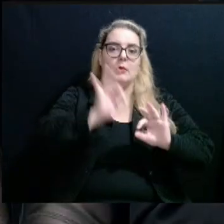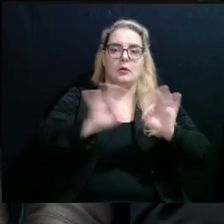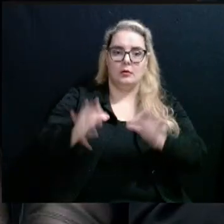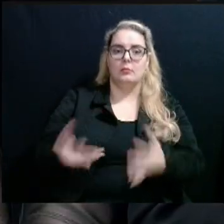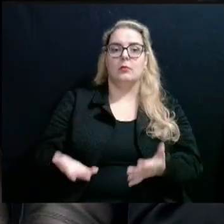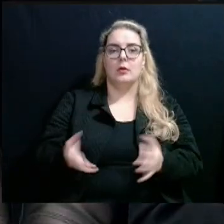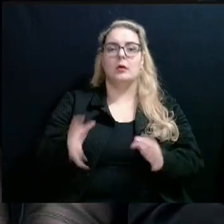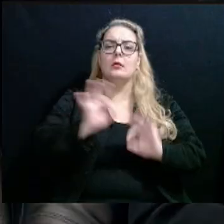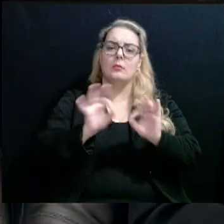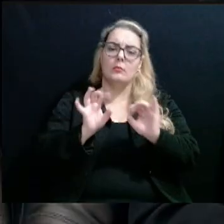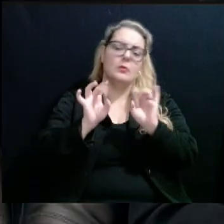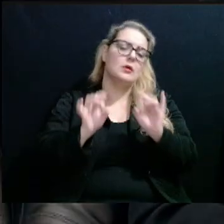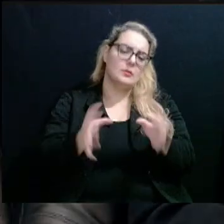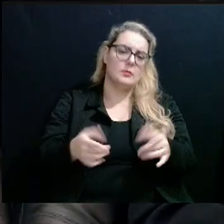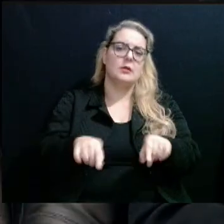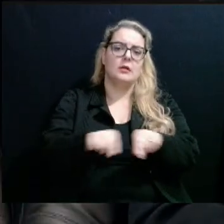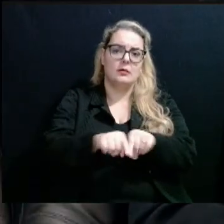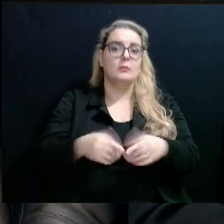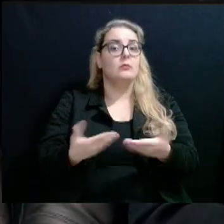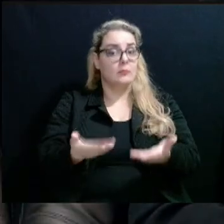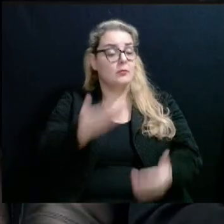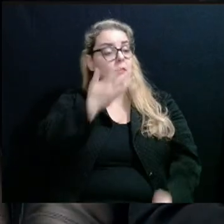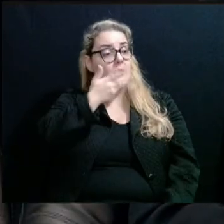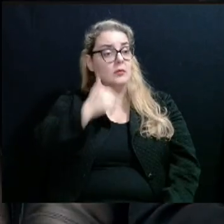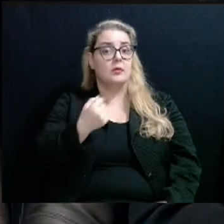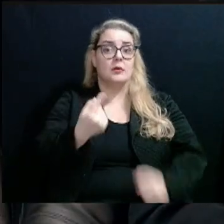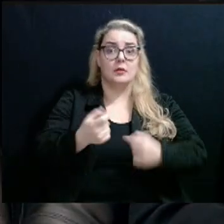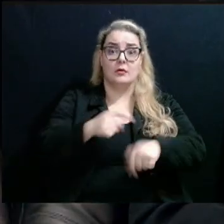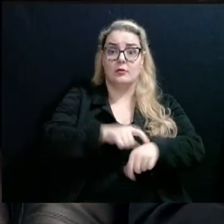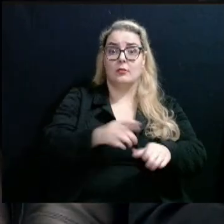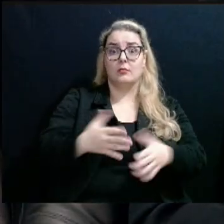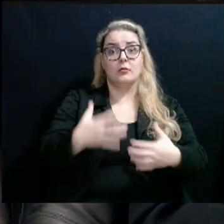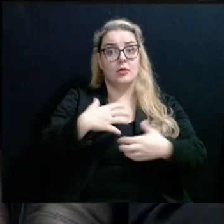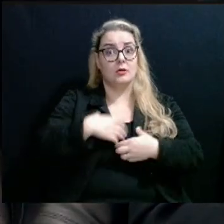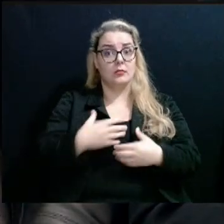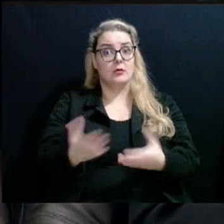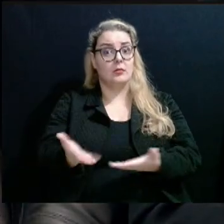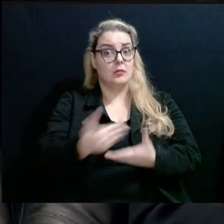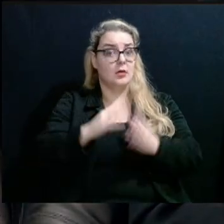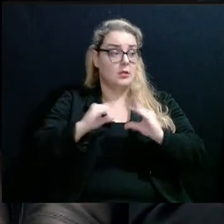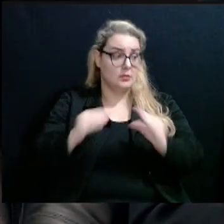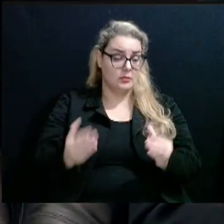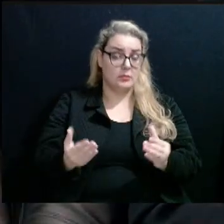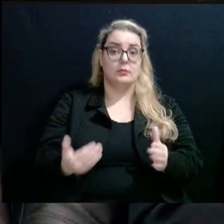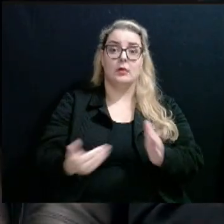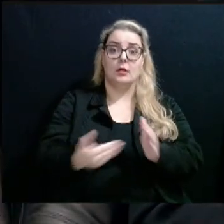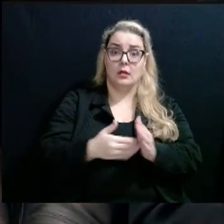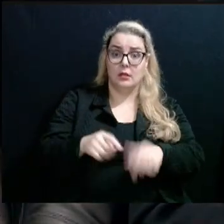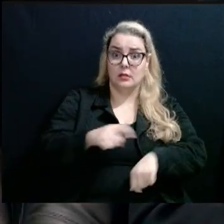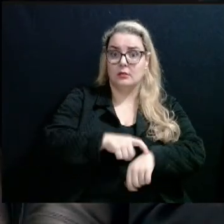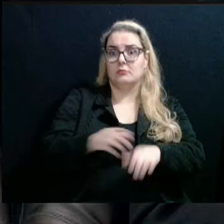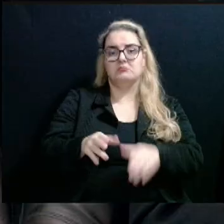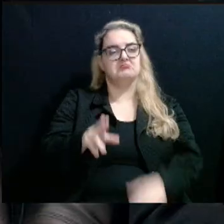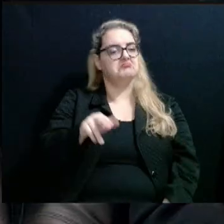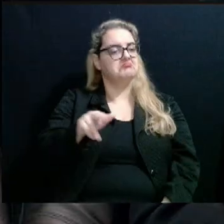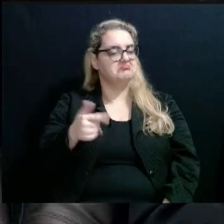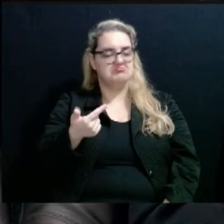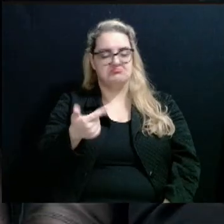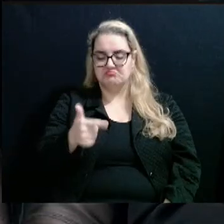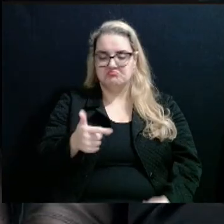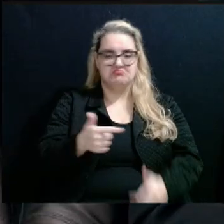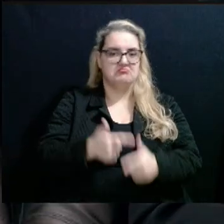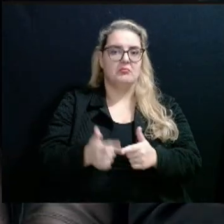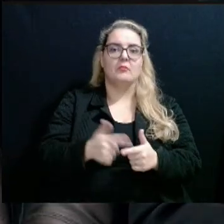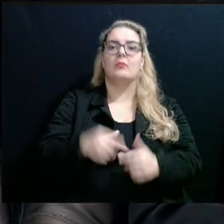especial para a criança em determinadas situações, para ela se sentir abraçada e acolhida. Até aqui, nunca tive problema. A gente tem tido uma experiência